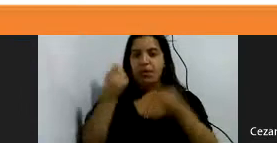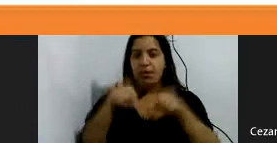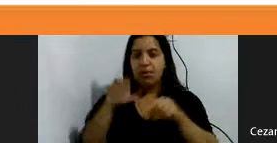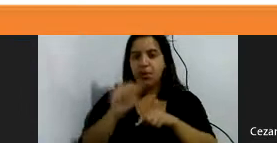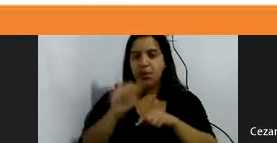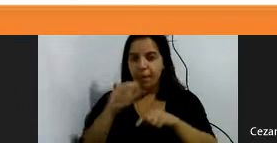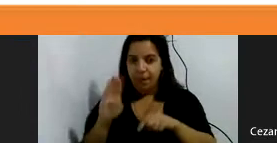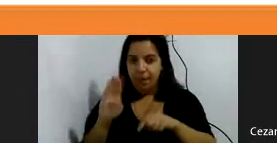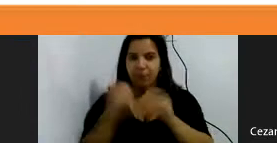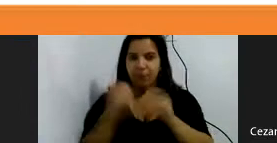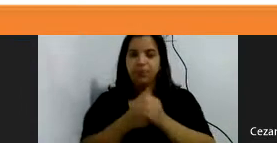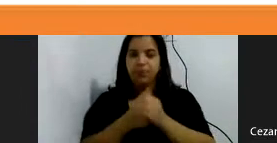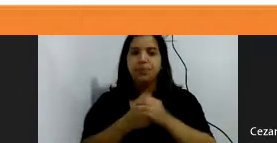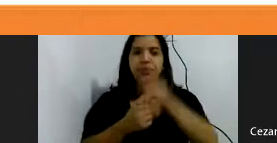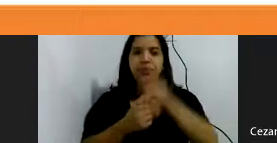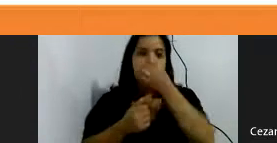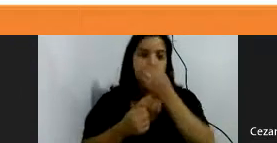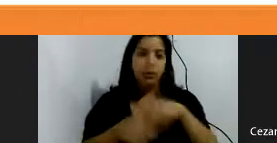reagente,